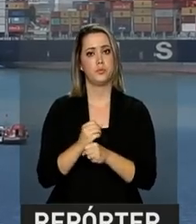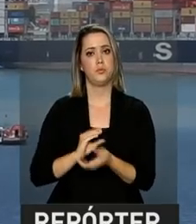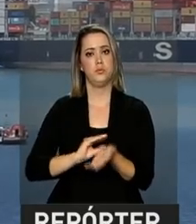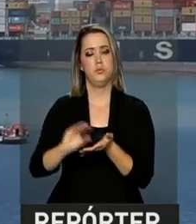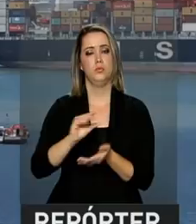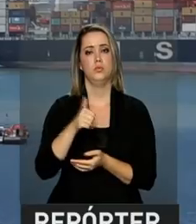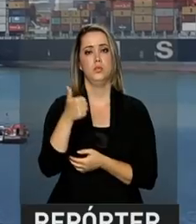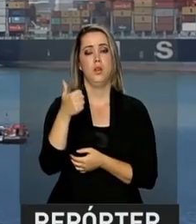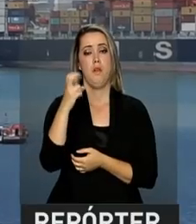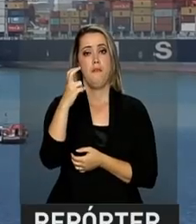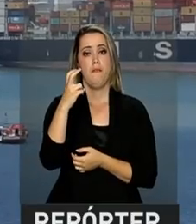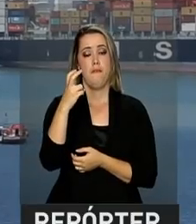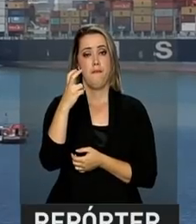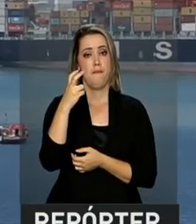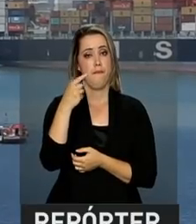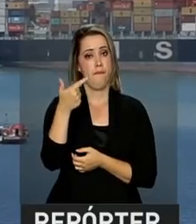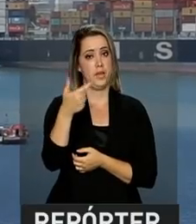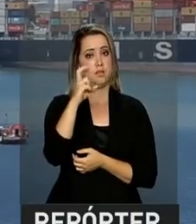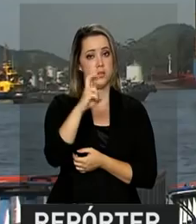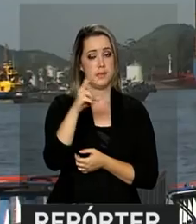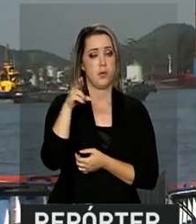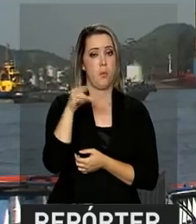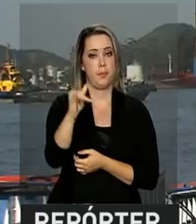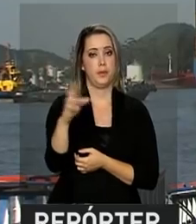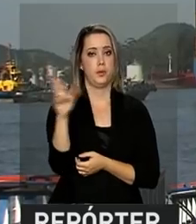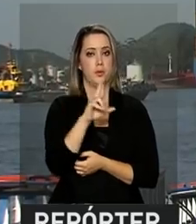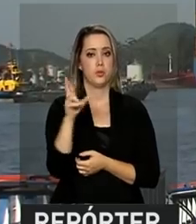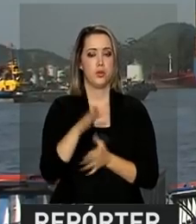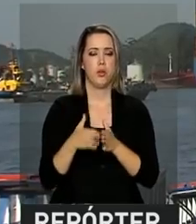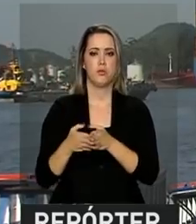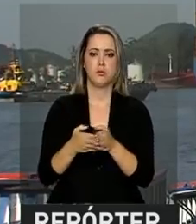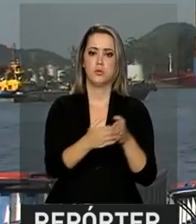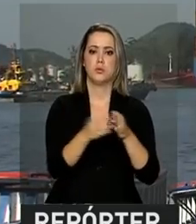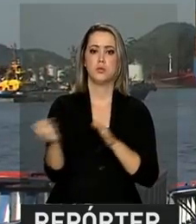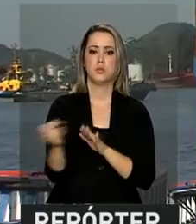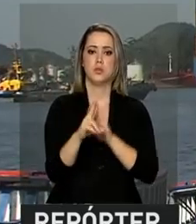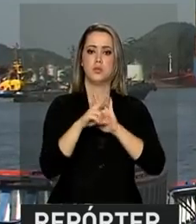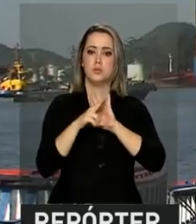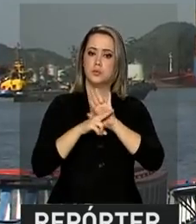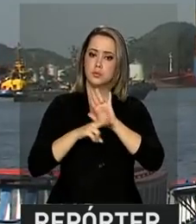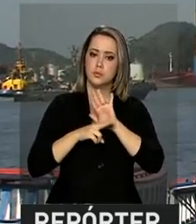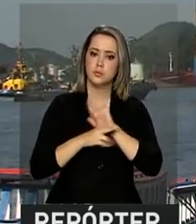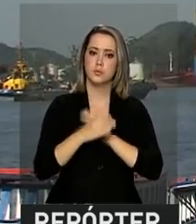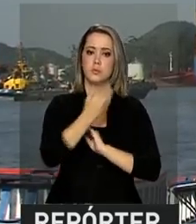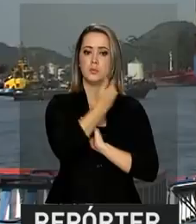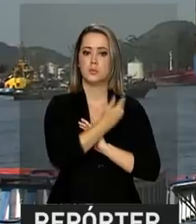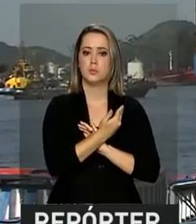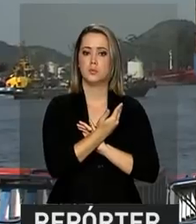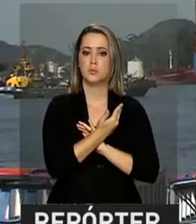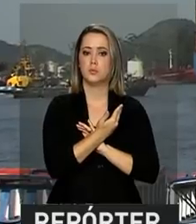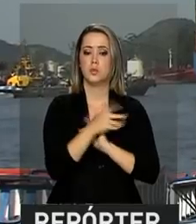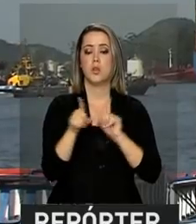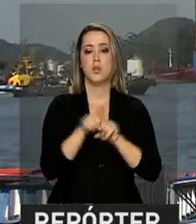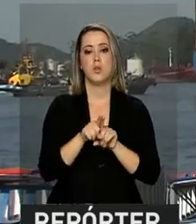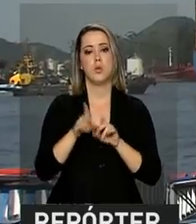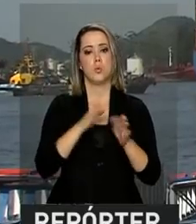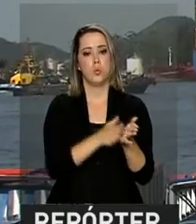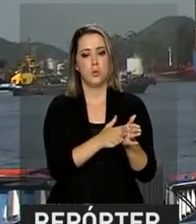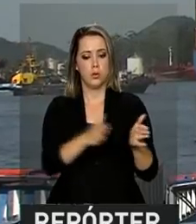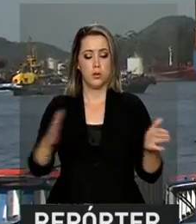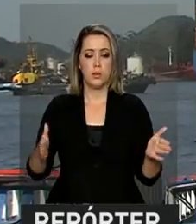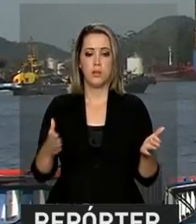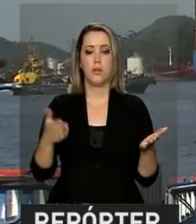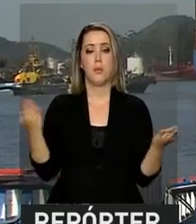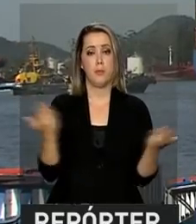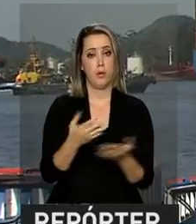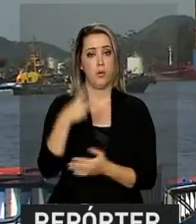de 25 bilhões de reais nos portos do país. As novas normas preveem um aumento dos prazos nos contratos de concessão dos